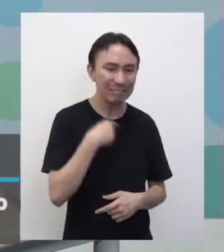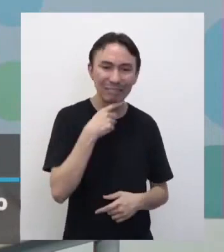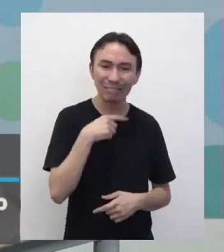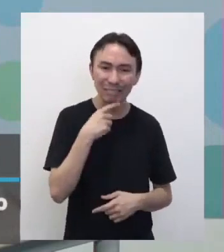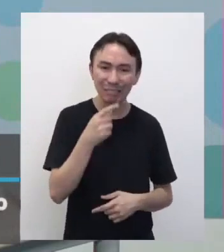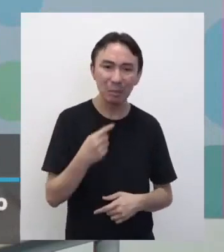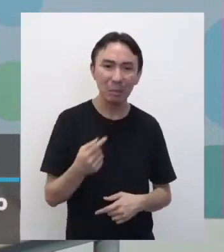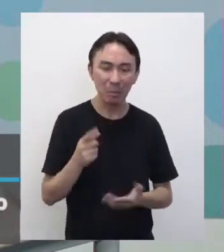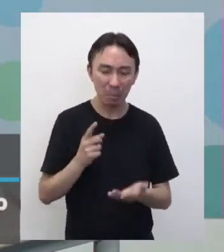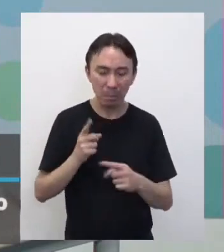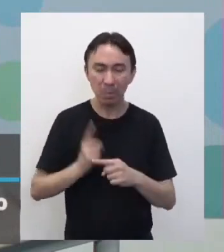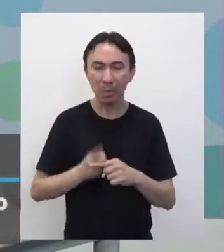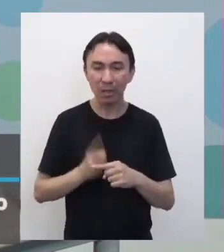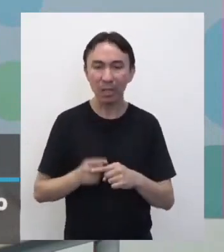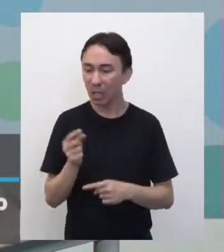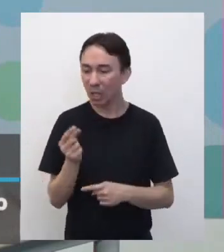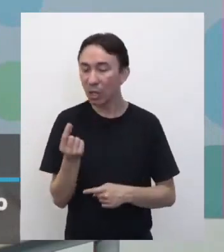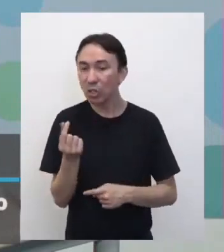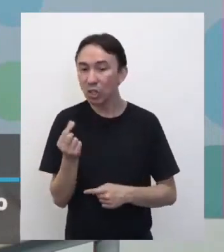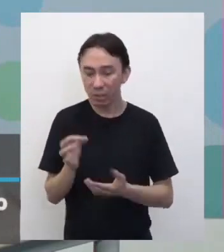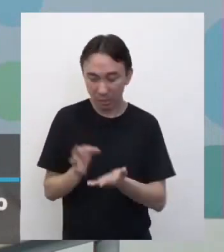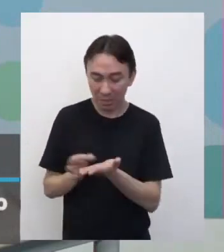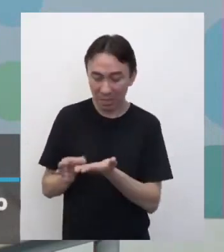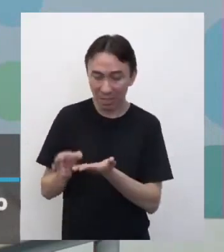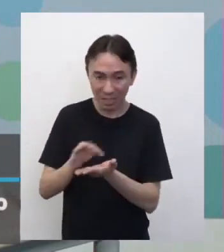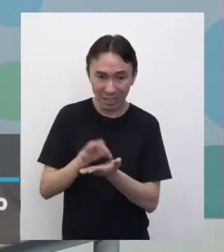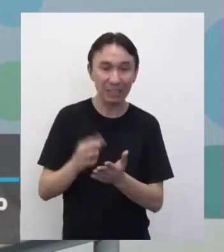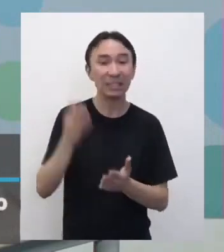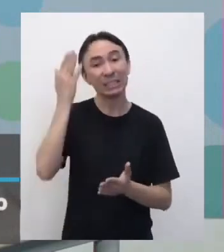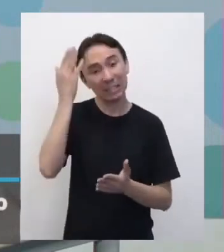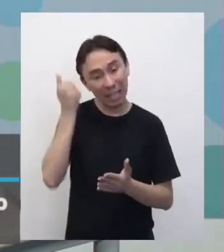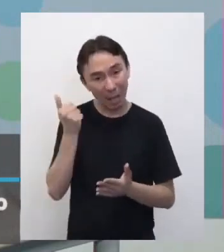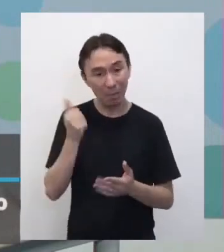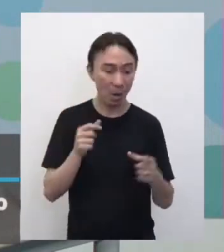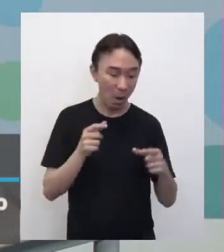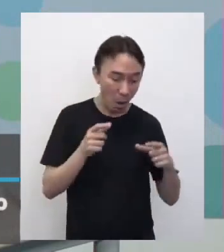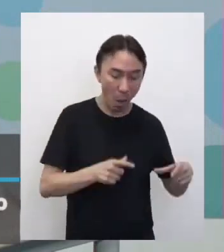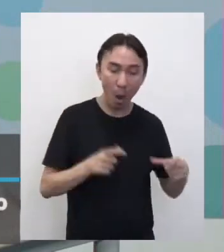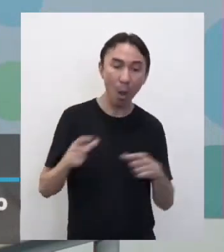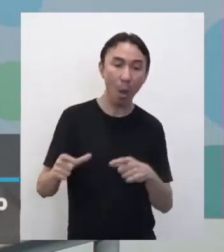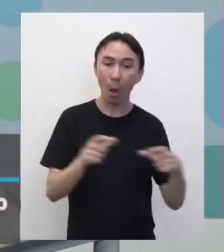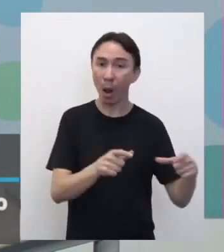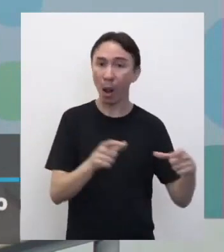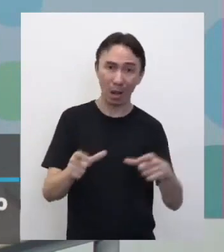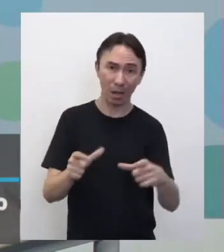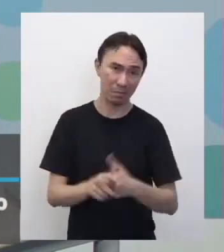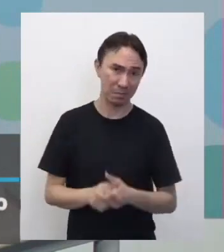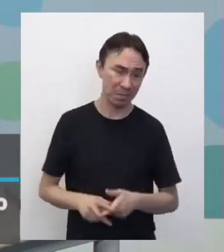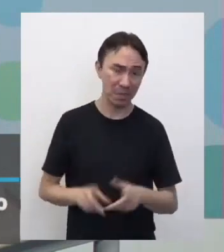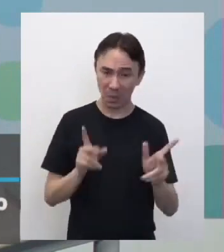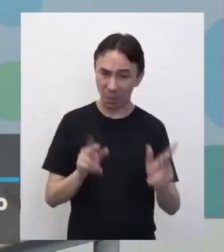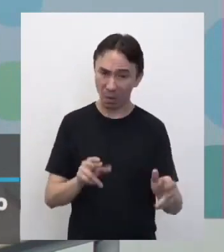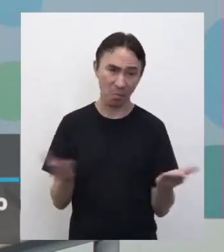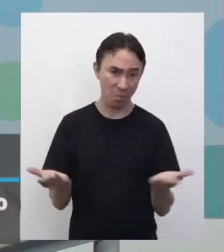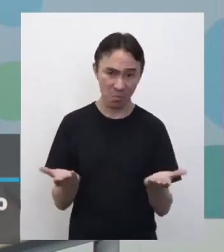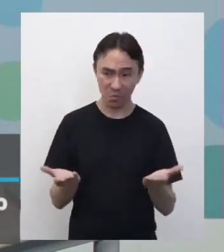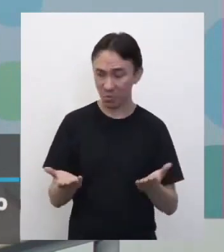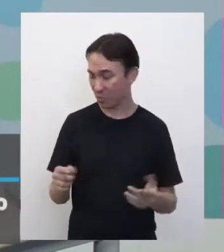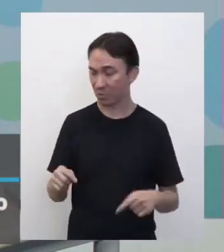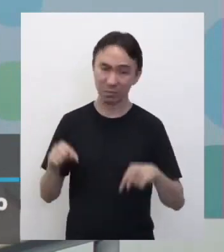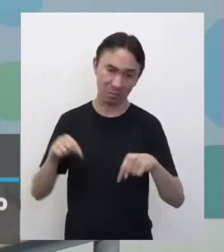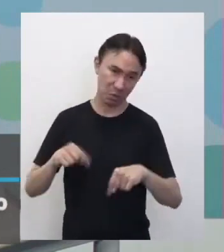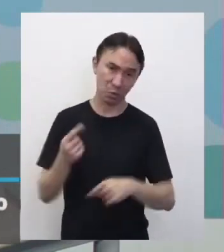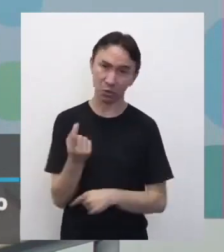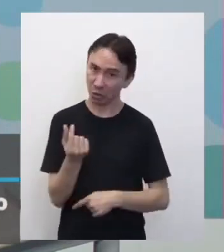moedas eram cunhadas, dava para saber de qual região era cada moeda. É igual hoje com dinheiro, né? O Brasil a gente tem o real,